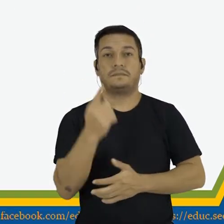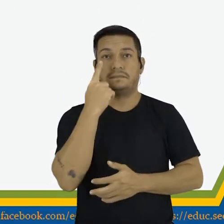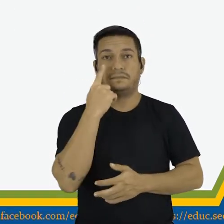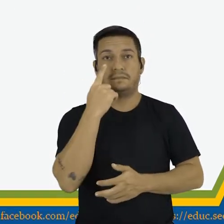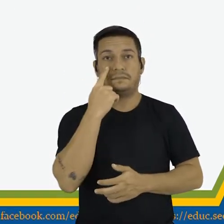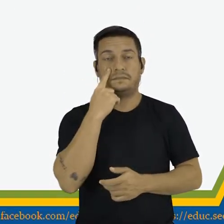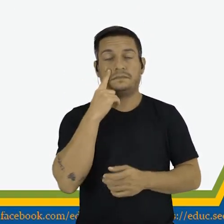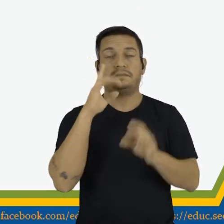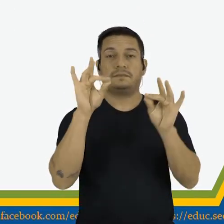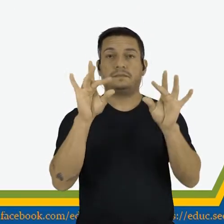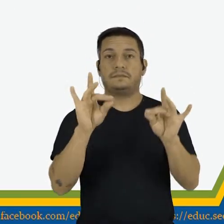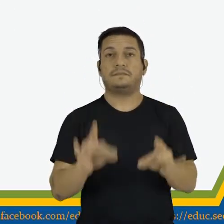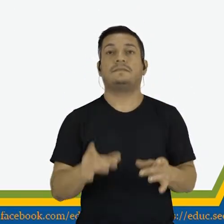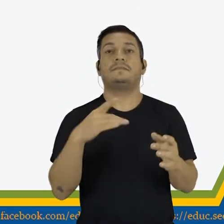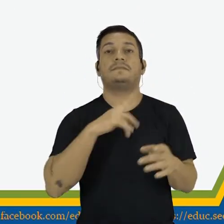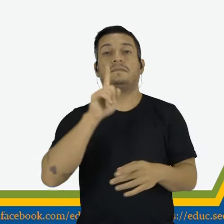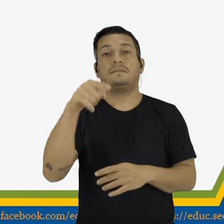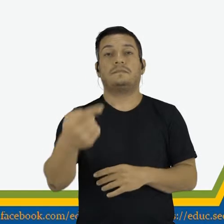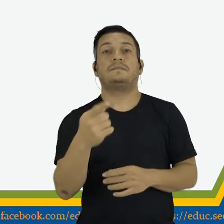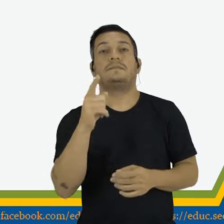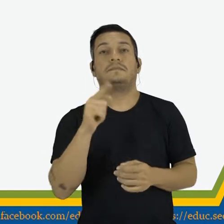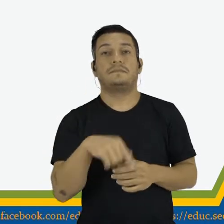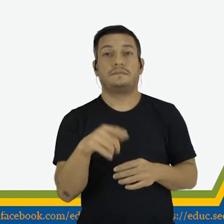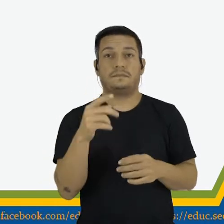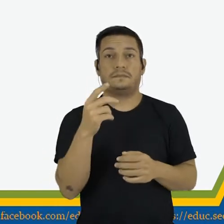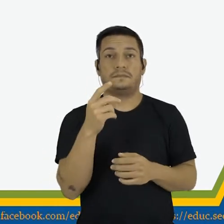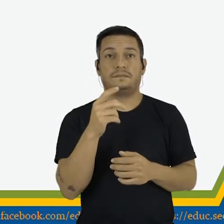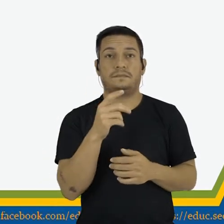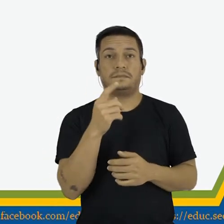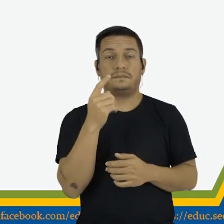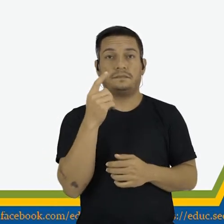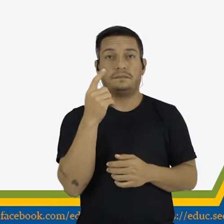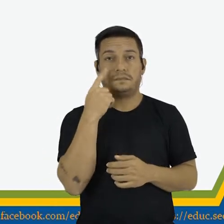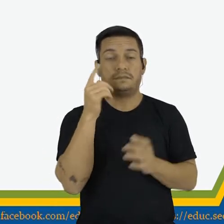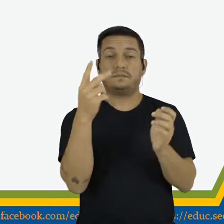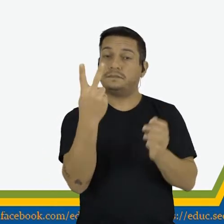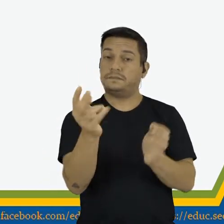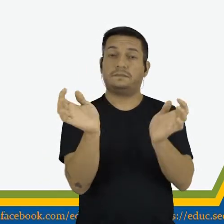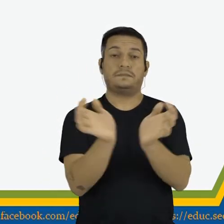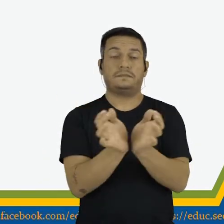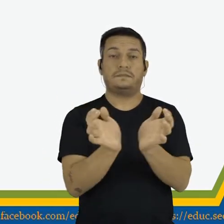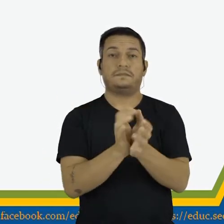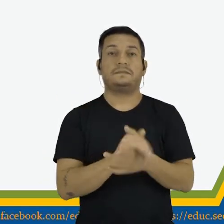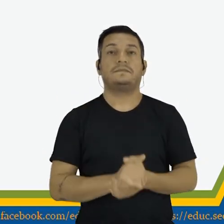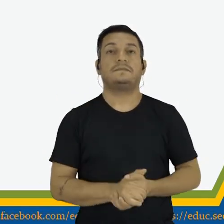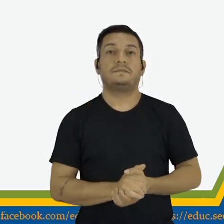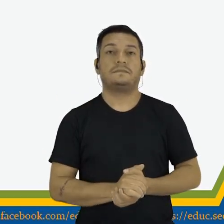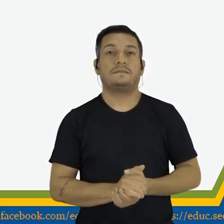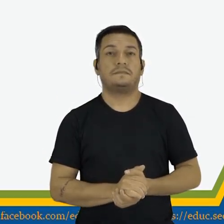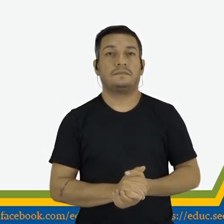Observe as definições e depois, aliás, desses dois grupos a seguir.